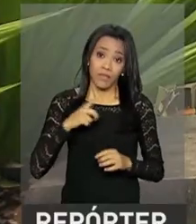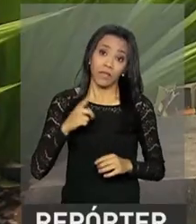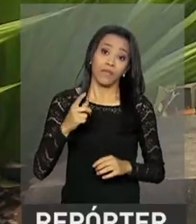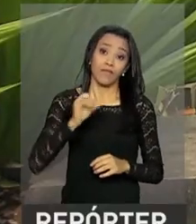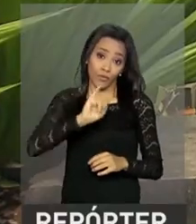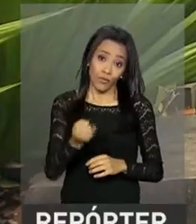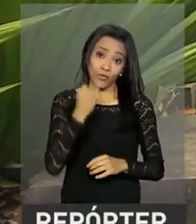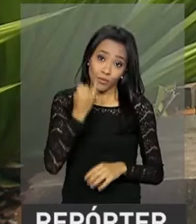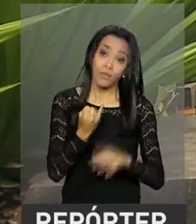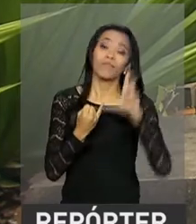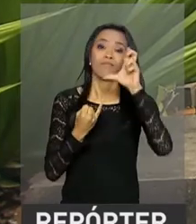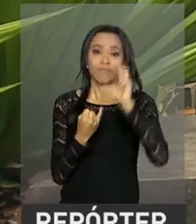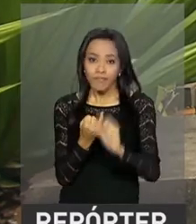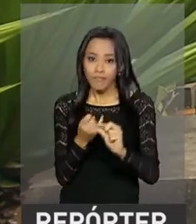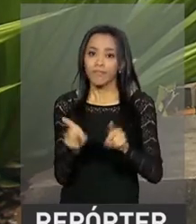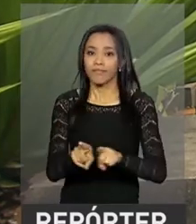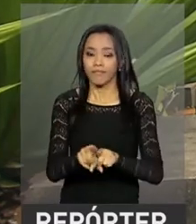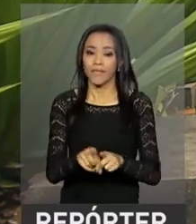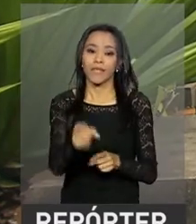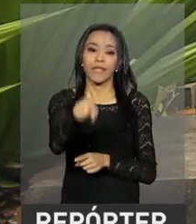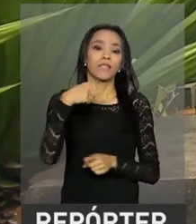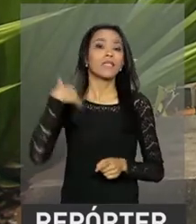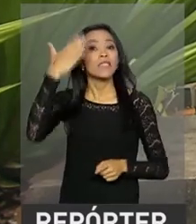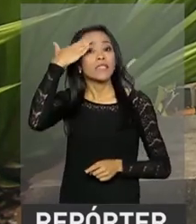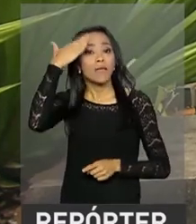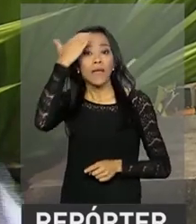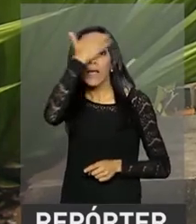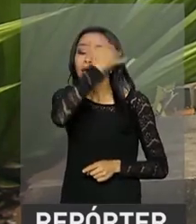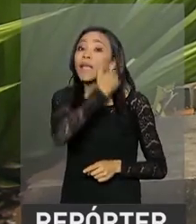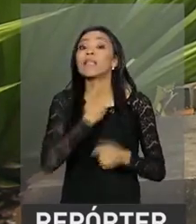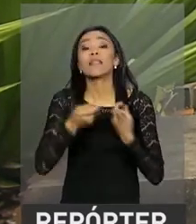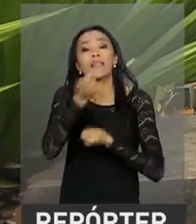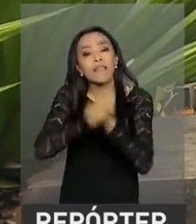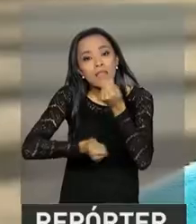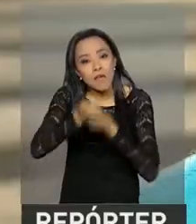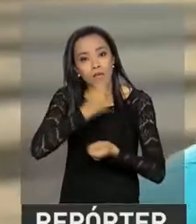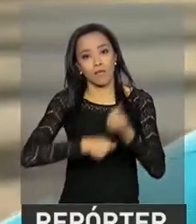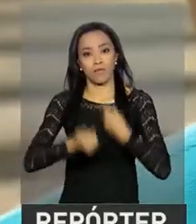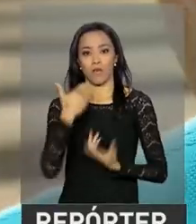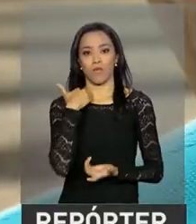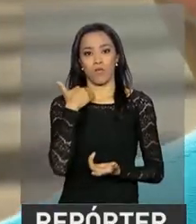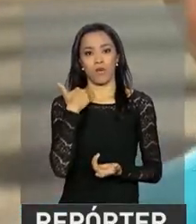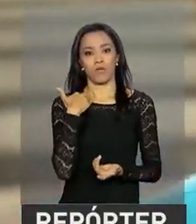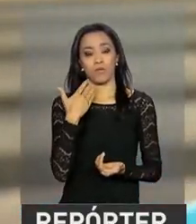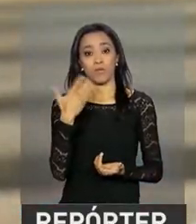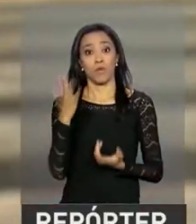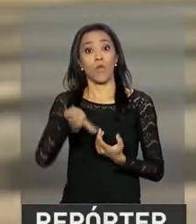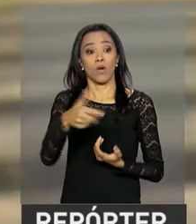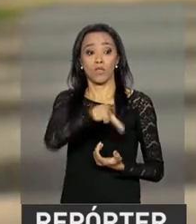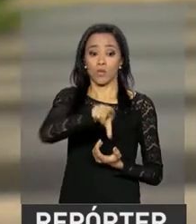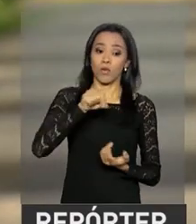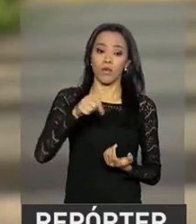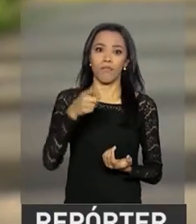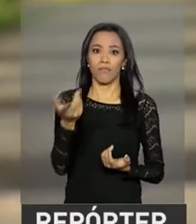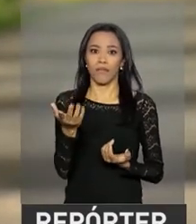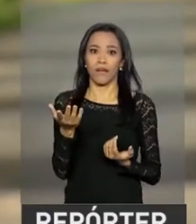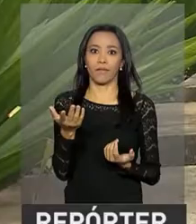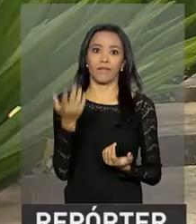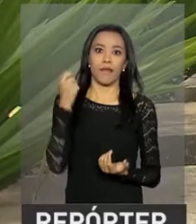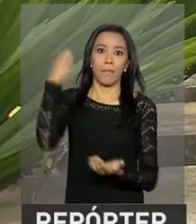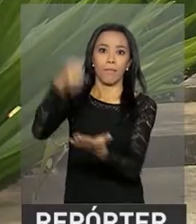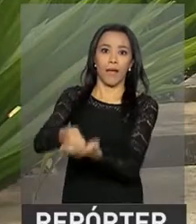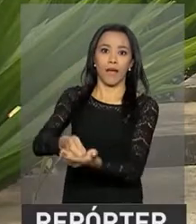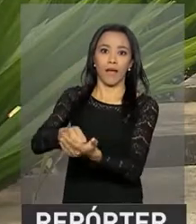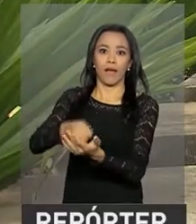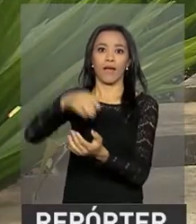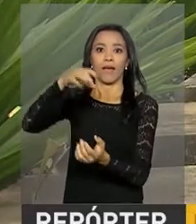economista Roberto Piscitelli alerta que é preciso saber negociar com os bancos na hora de escolher como quitar a fatura para não entrar em outra dívida. Se